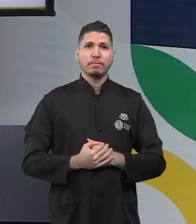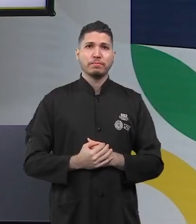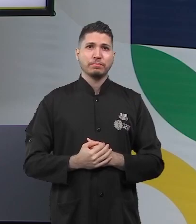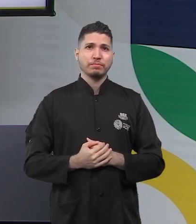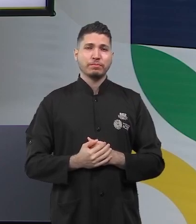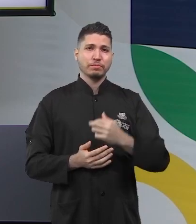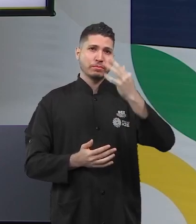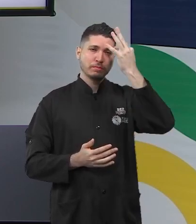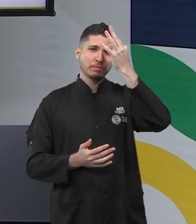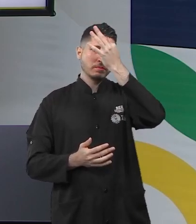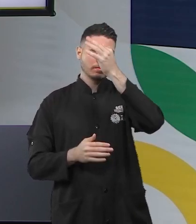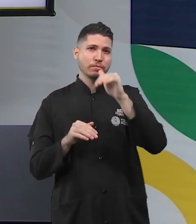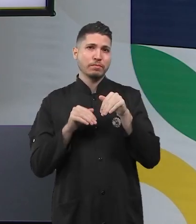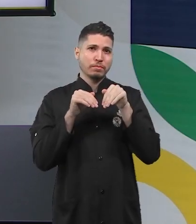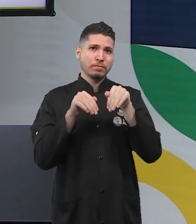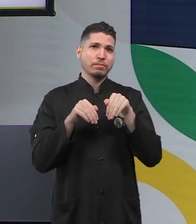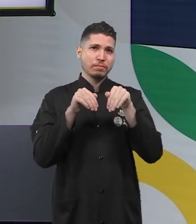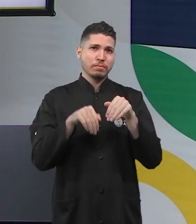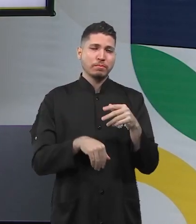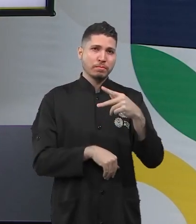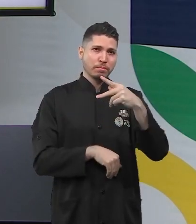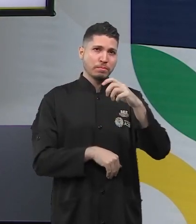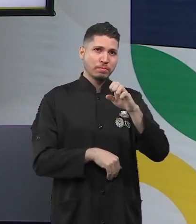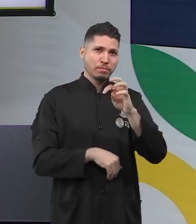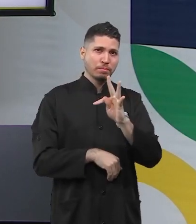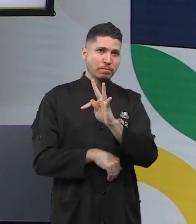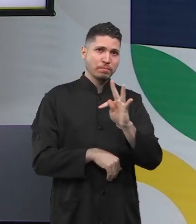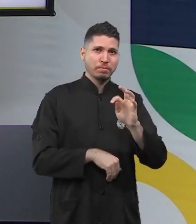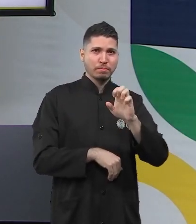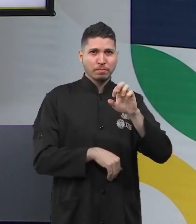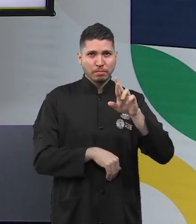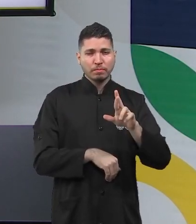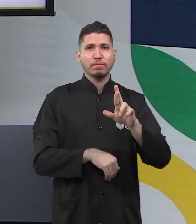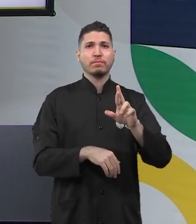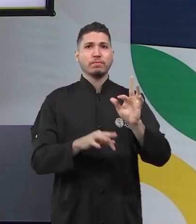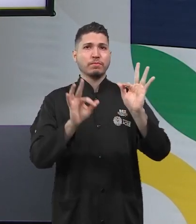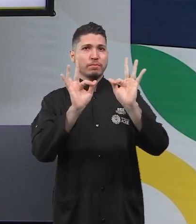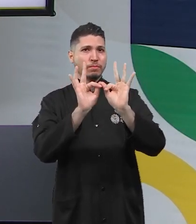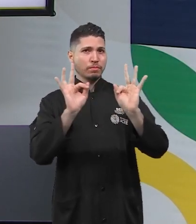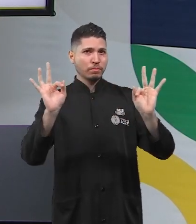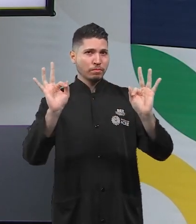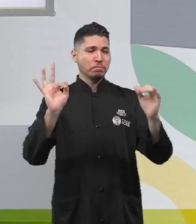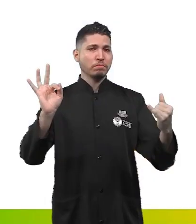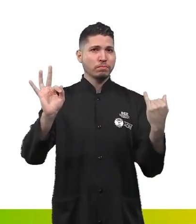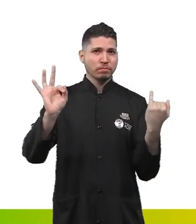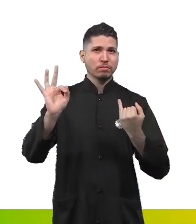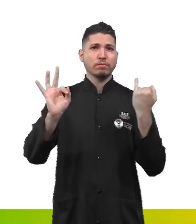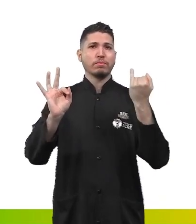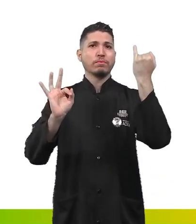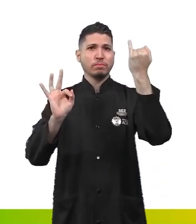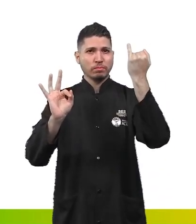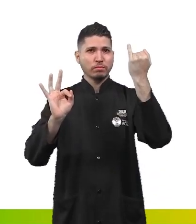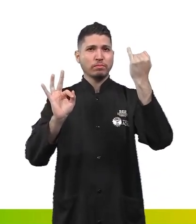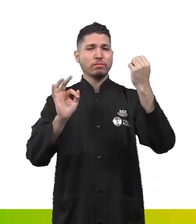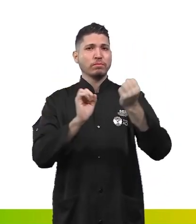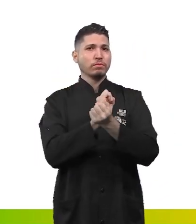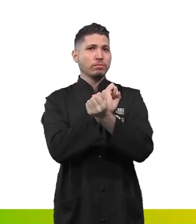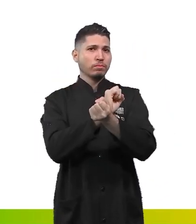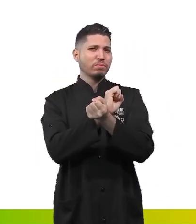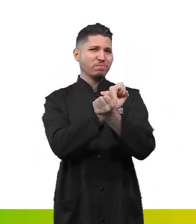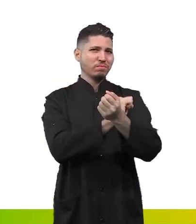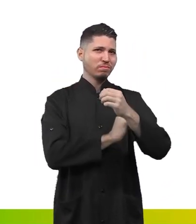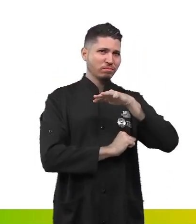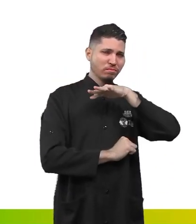filósofo australiano Peter Senge, ele tem uma frase que é relevante. A escravidão